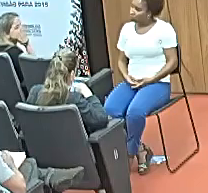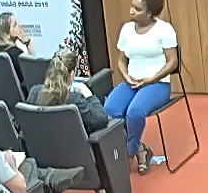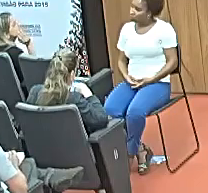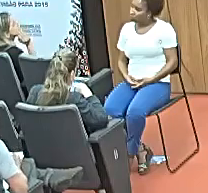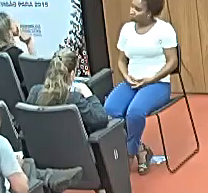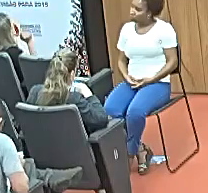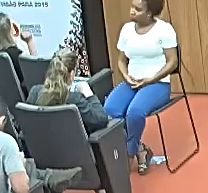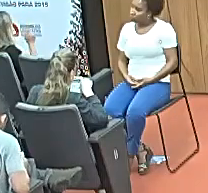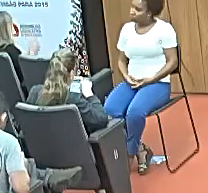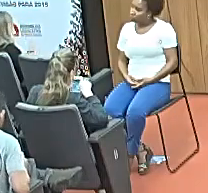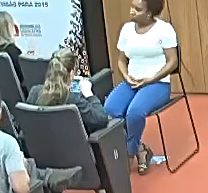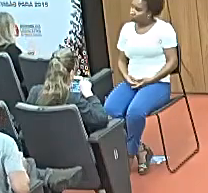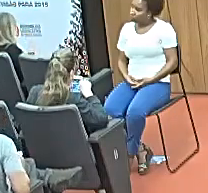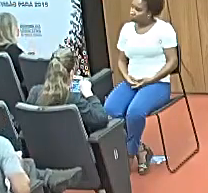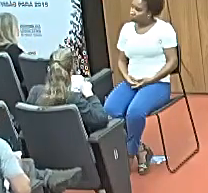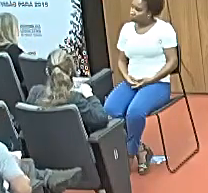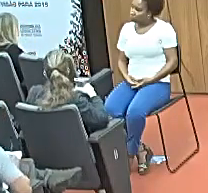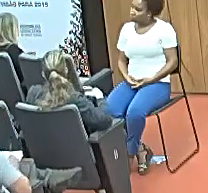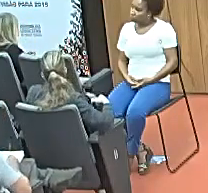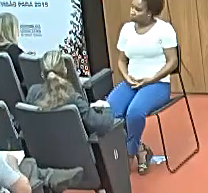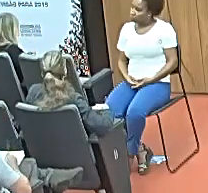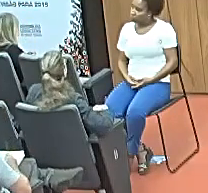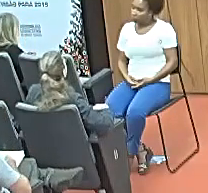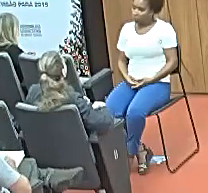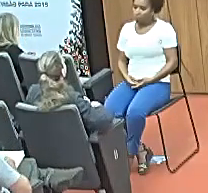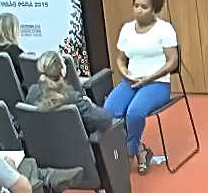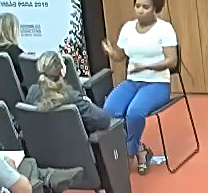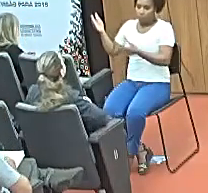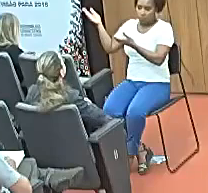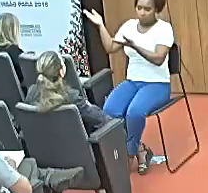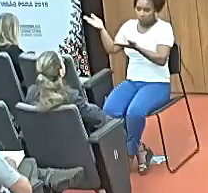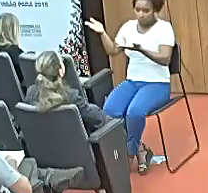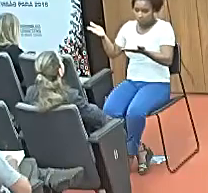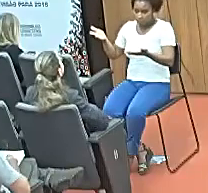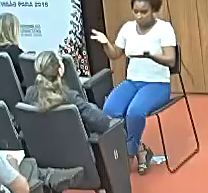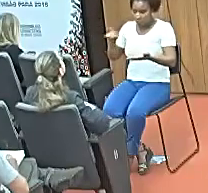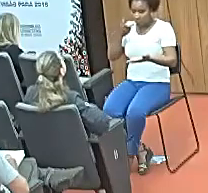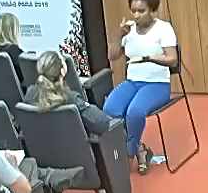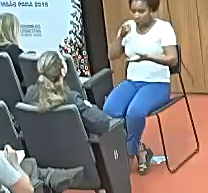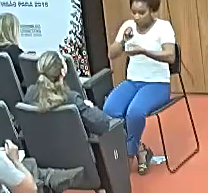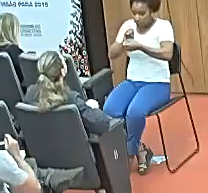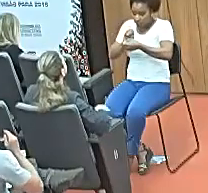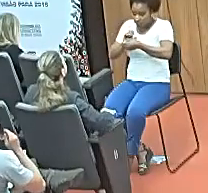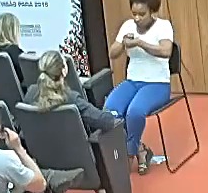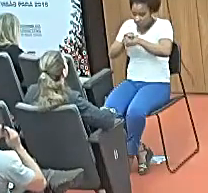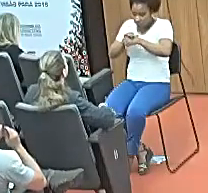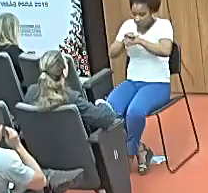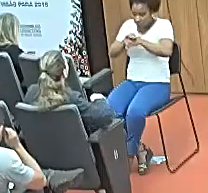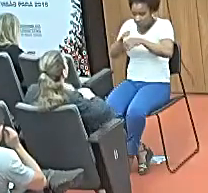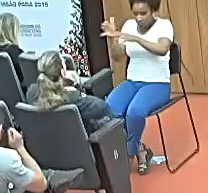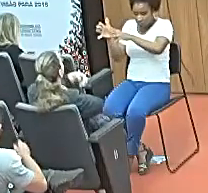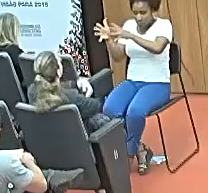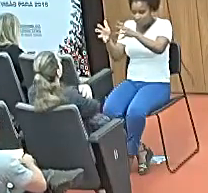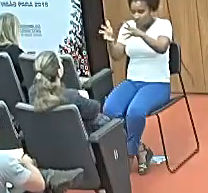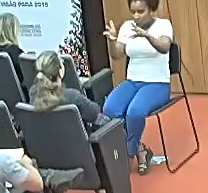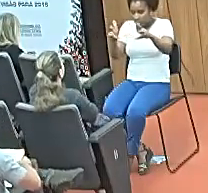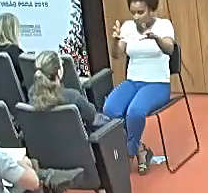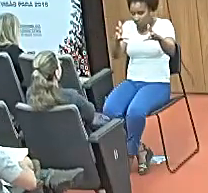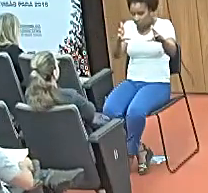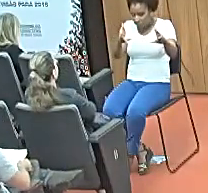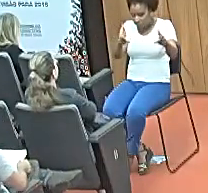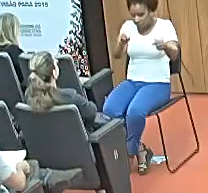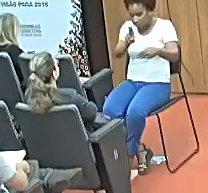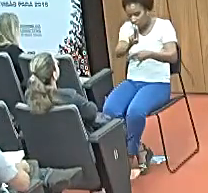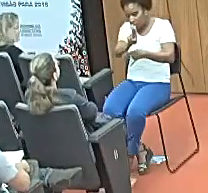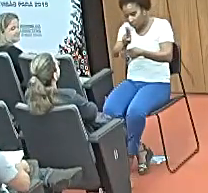de comprimento os demais participantes comprimento plenário também por todas as pessoas que estão até agora nesse